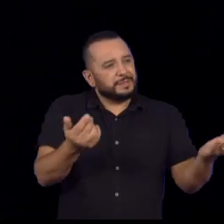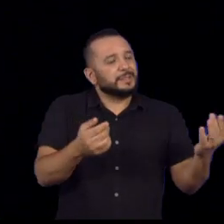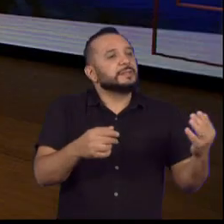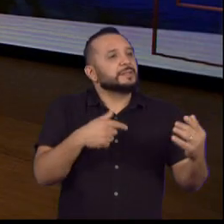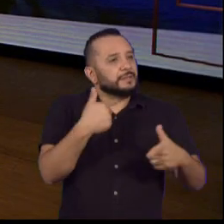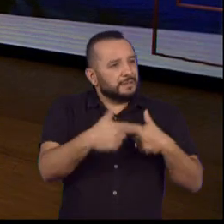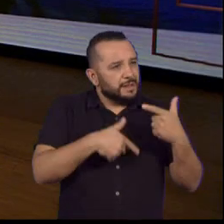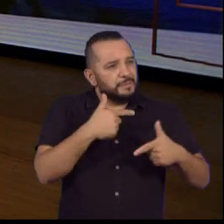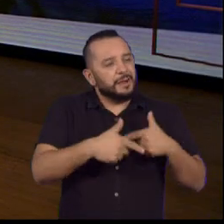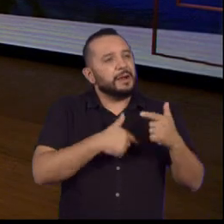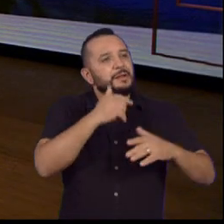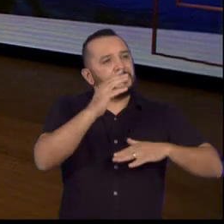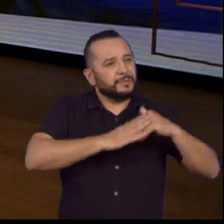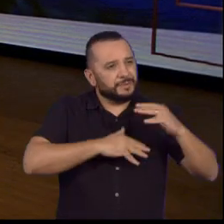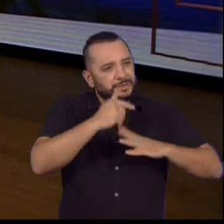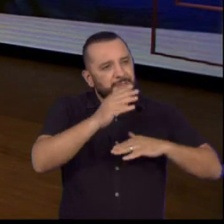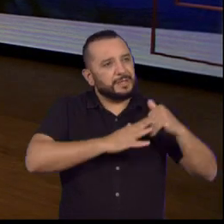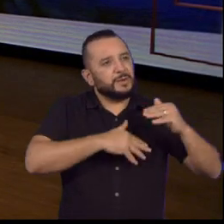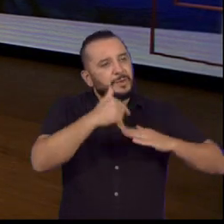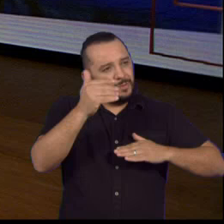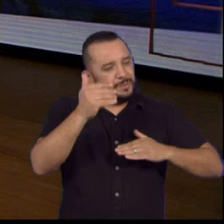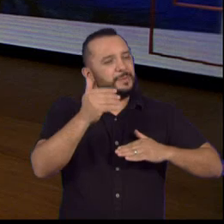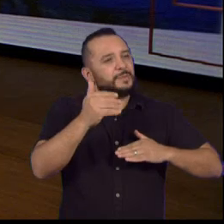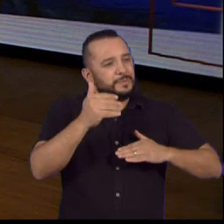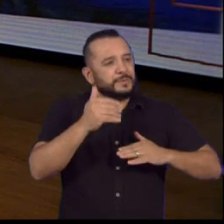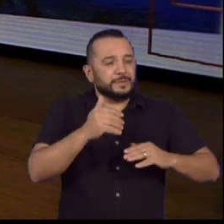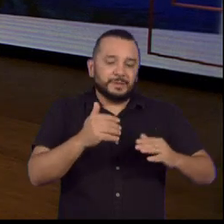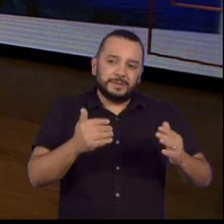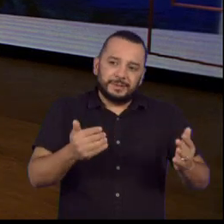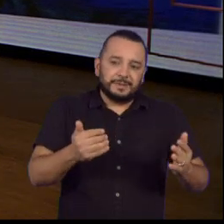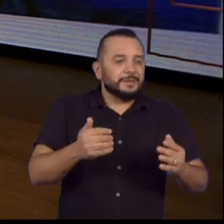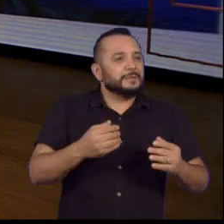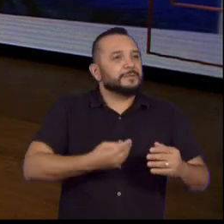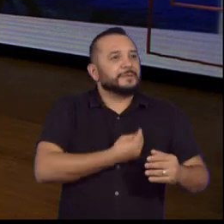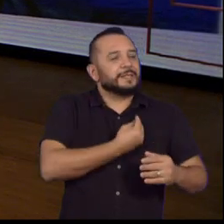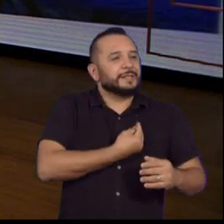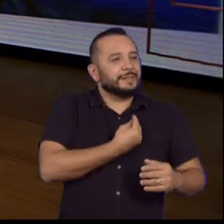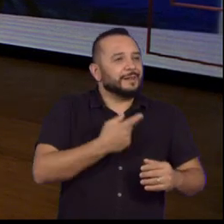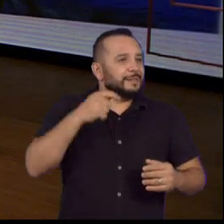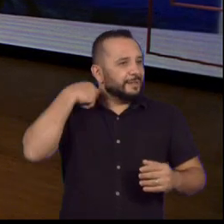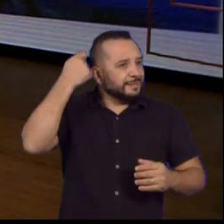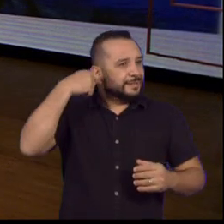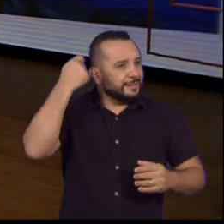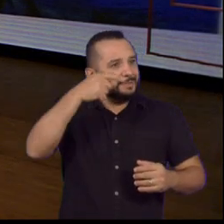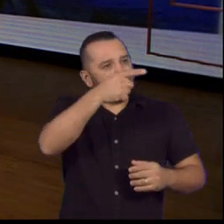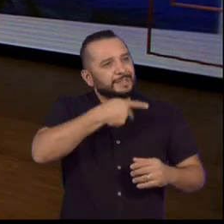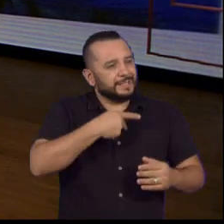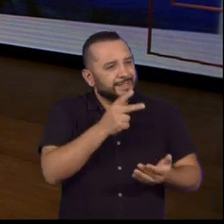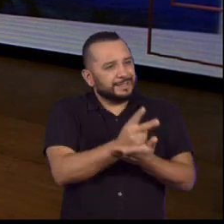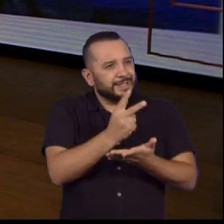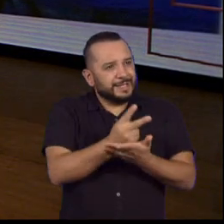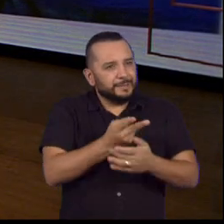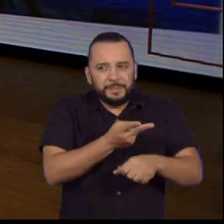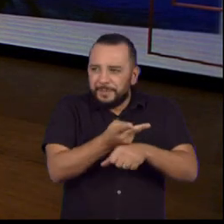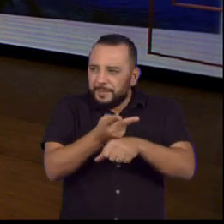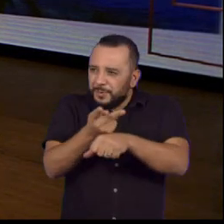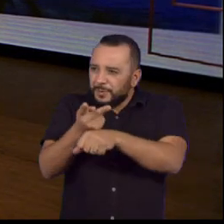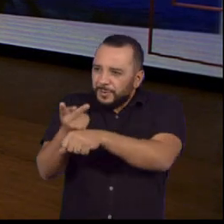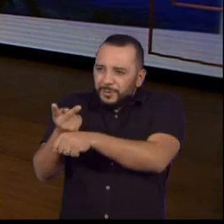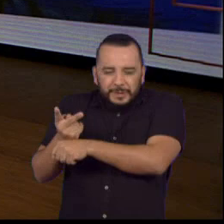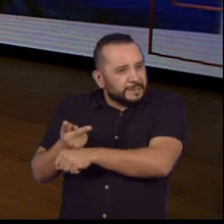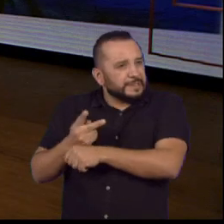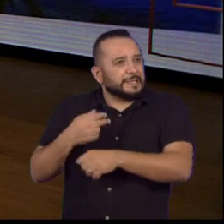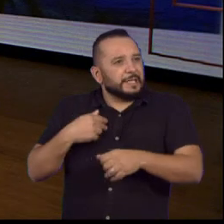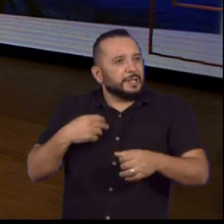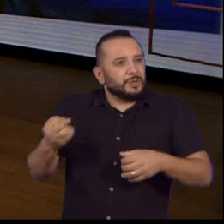profissão, que poderia ser tão facilitadora, a vida de atriz, né? E você está sempre em busca do mais complexo, do mais